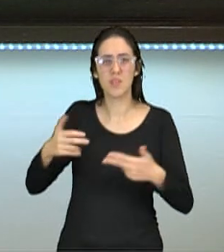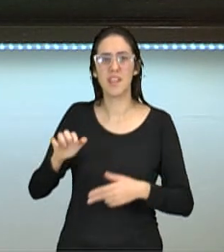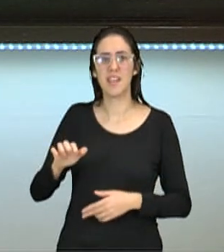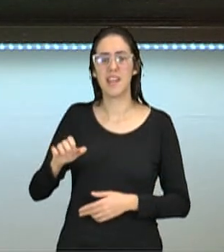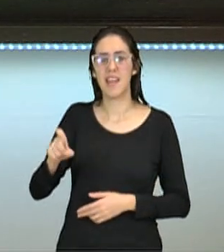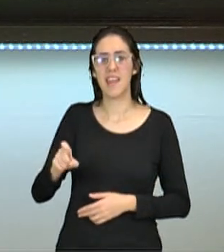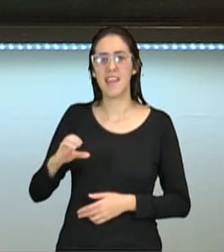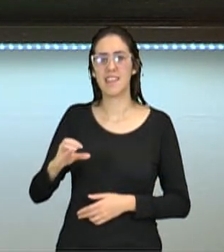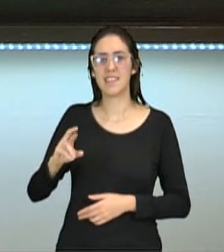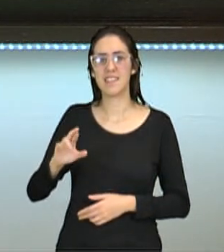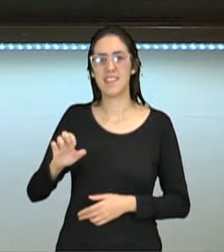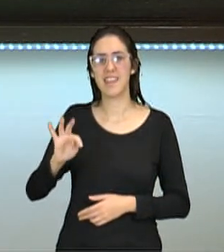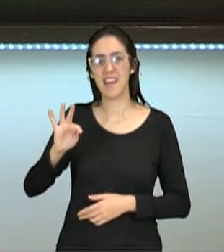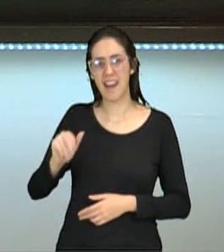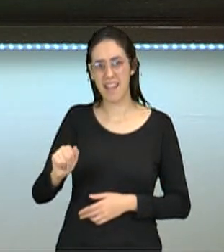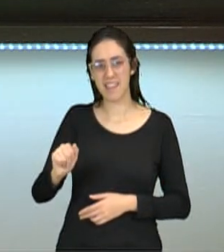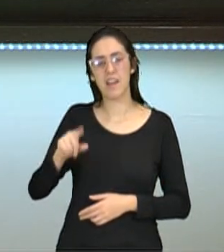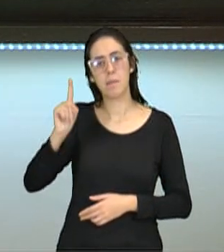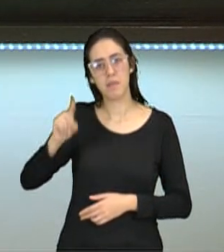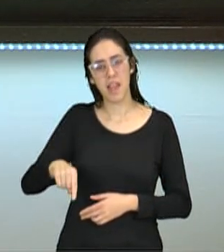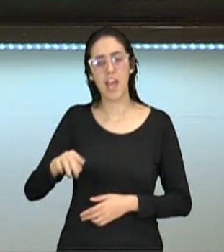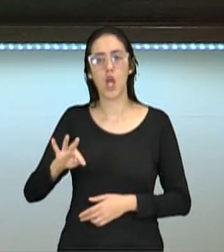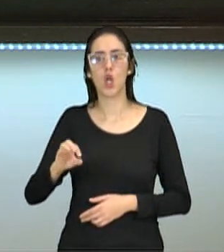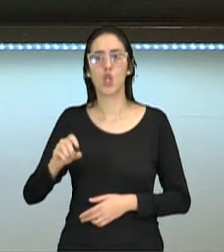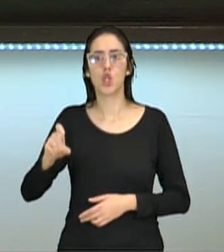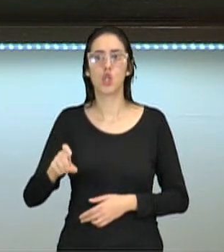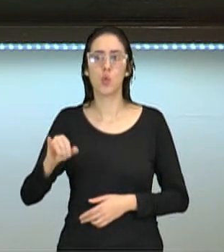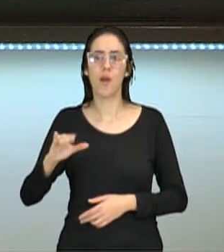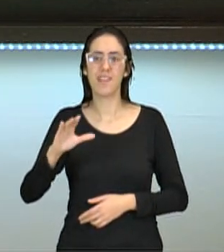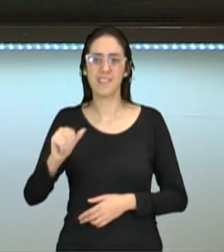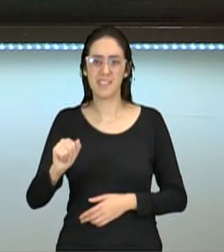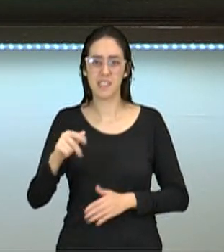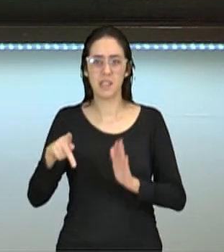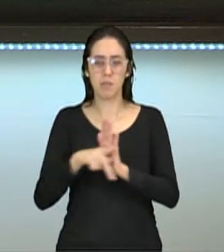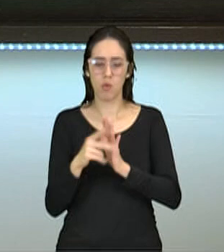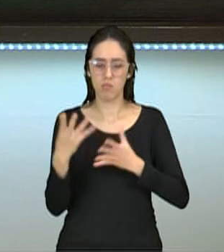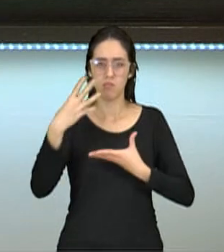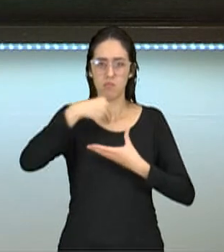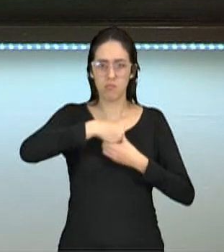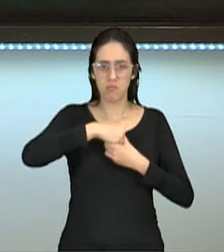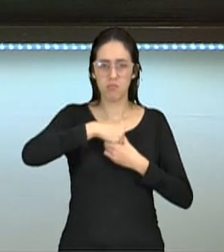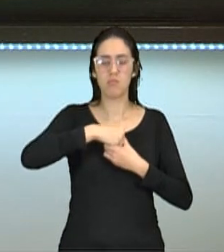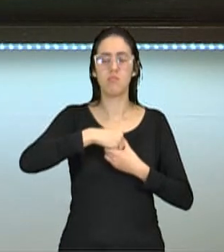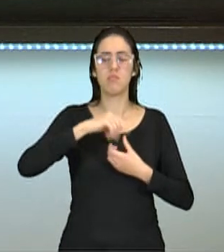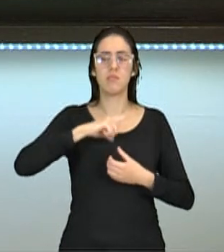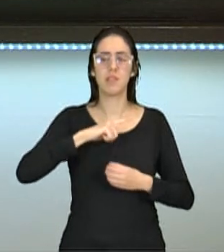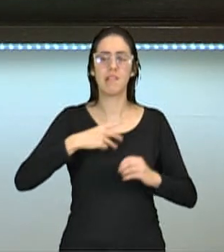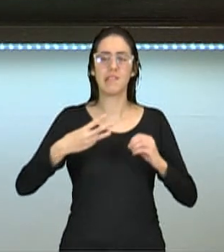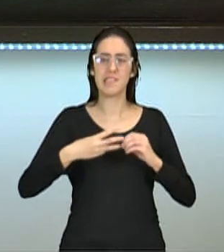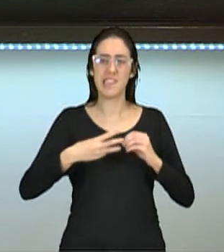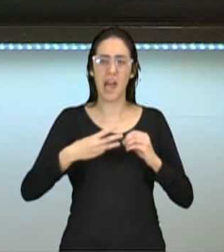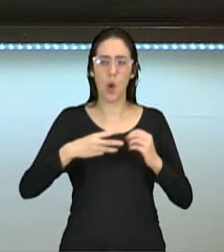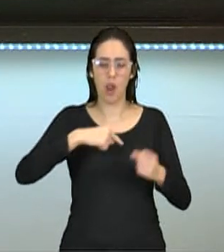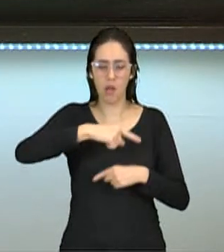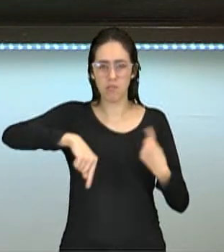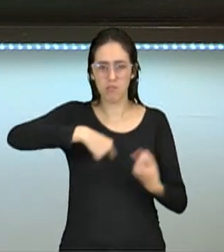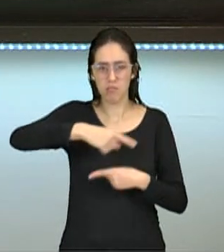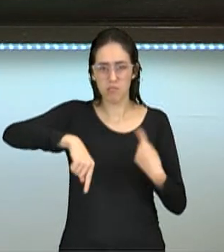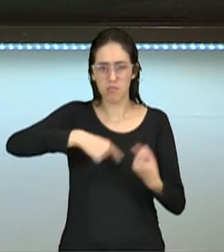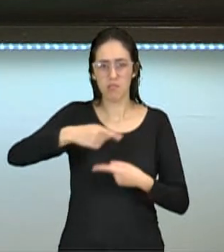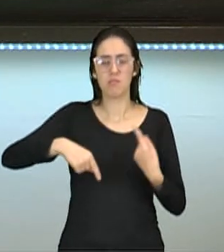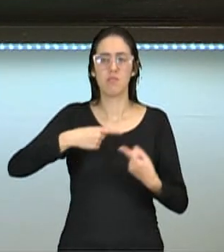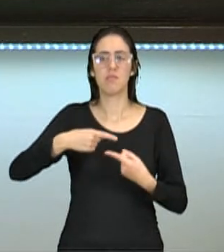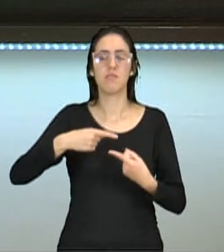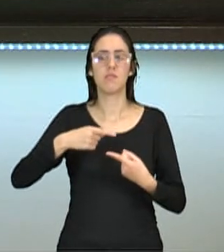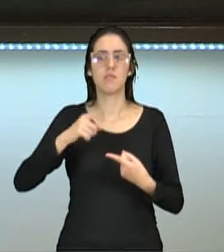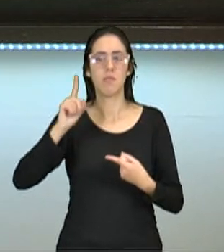excreta? É uma toxina, é aquilo que é produzido pelas atividades da nossa célula, né? O metabolismo